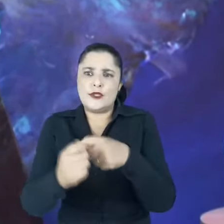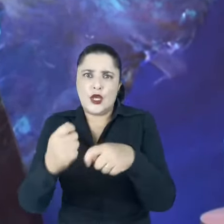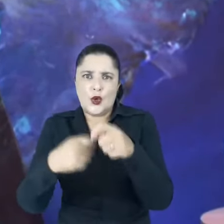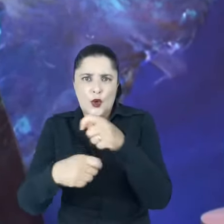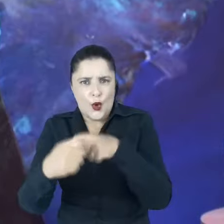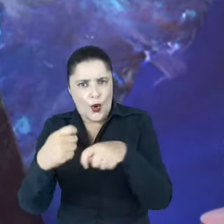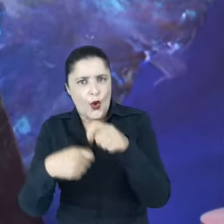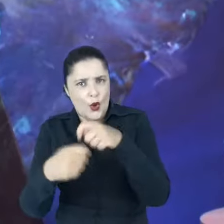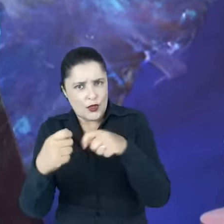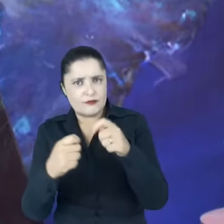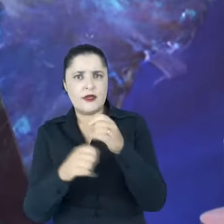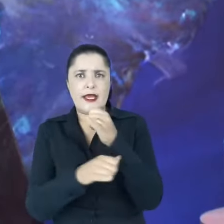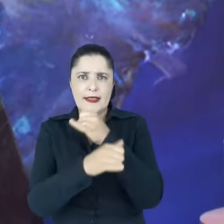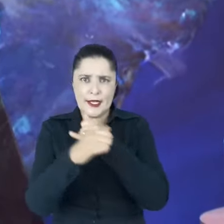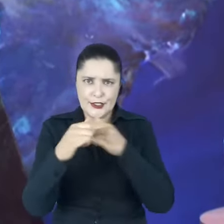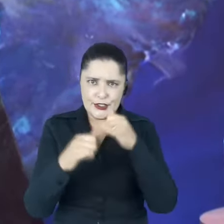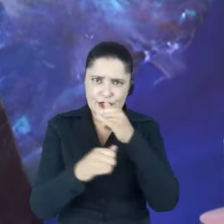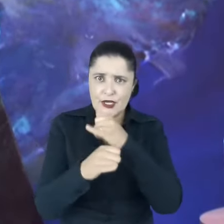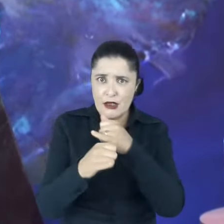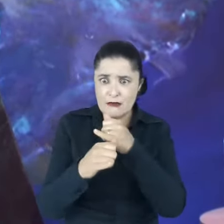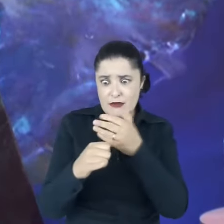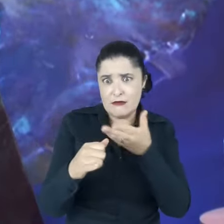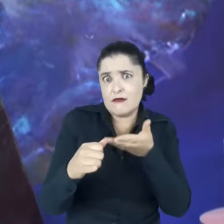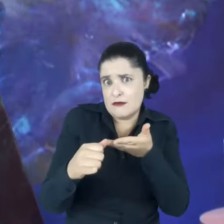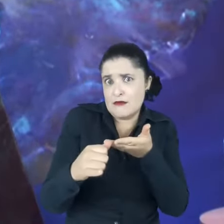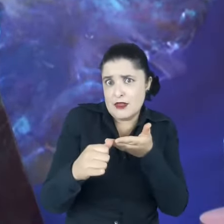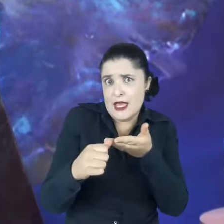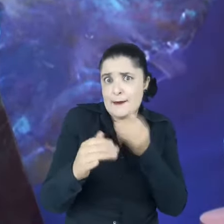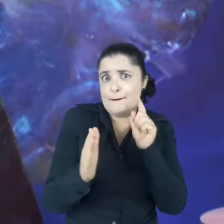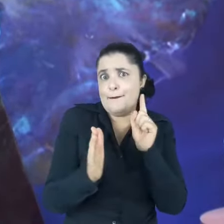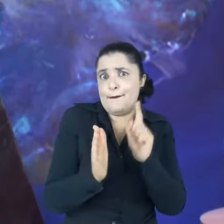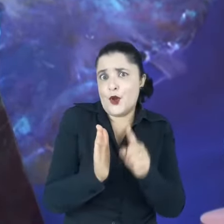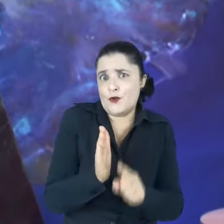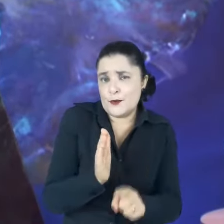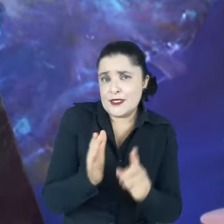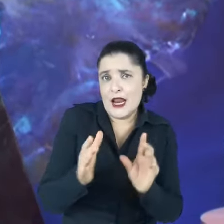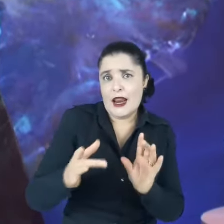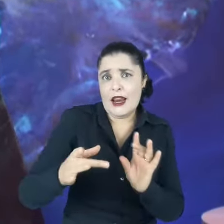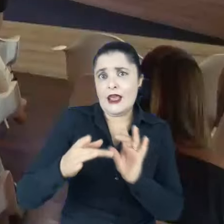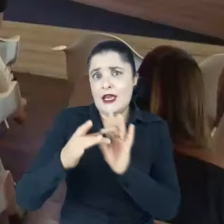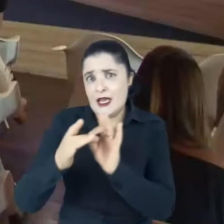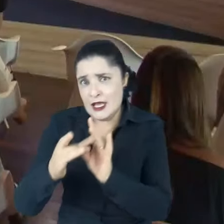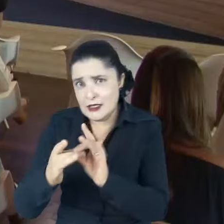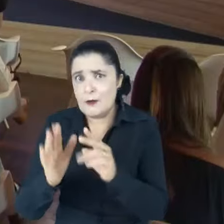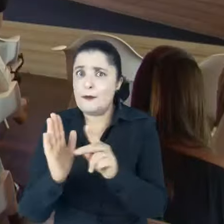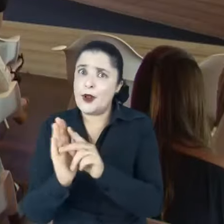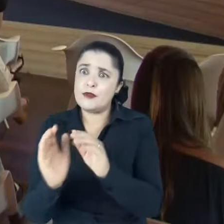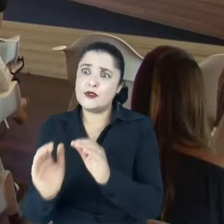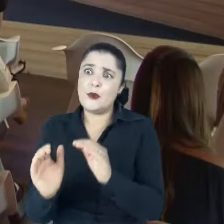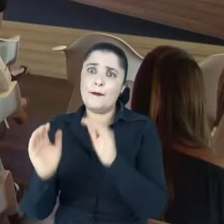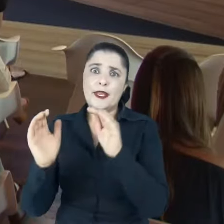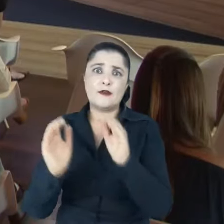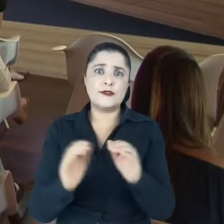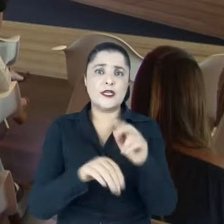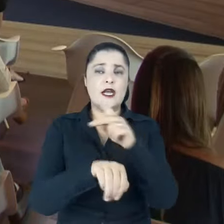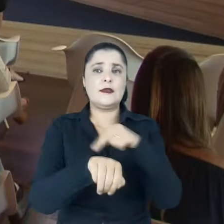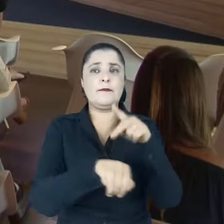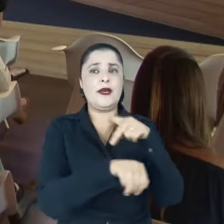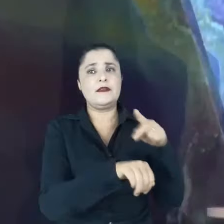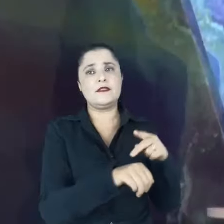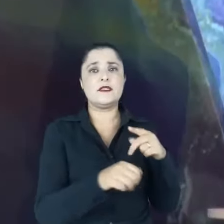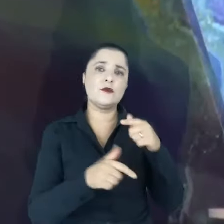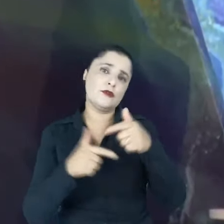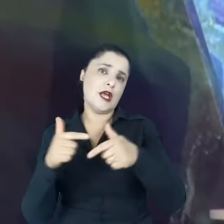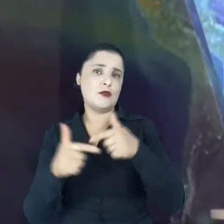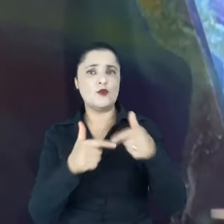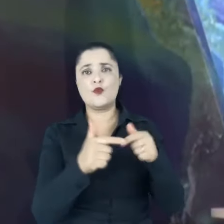energia, é profundamente ligado à soberania de cada um dos países que atuamos.